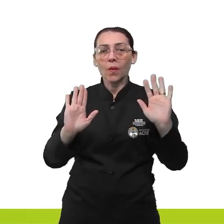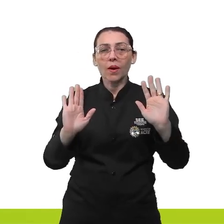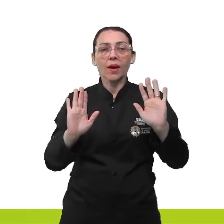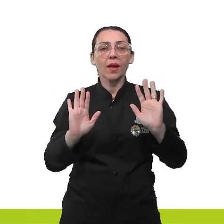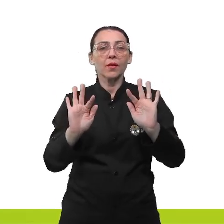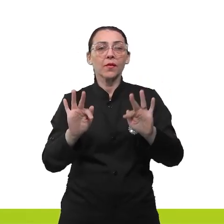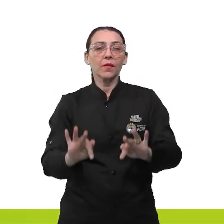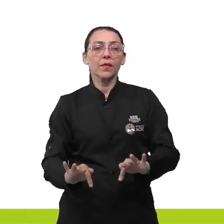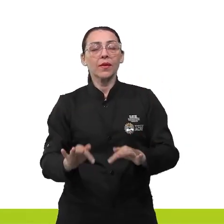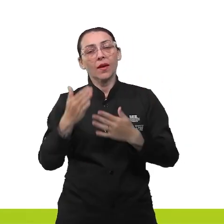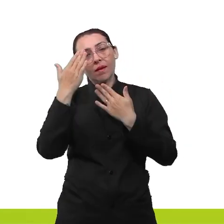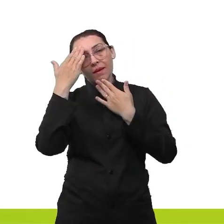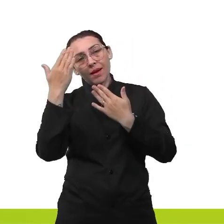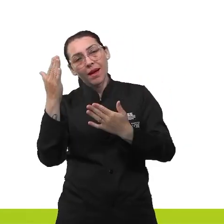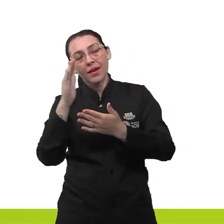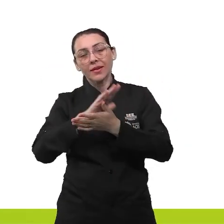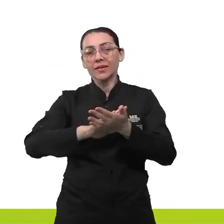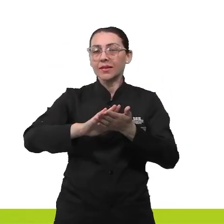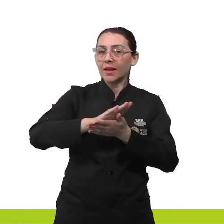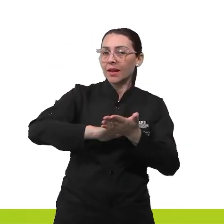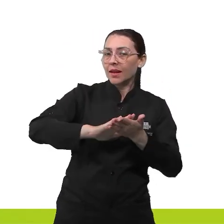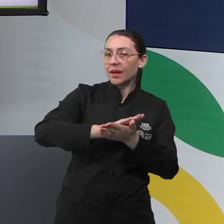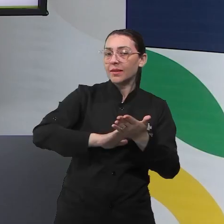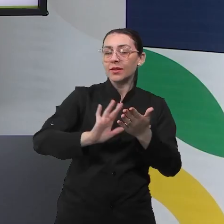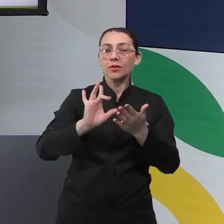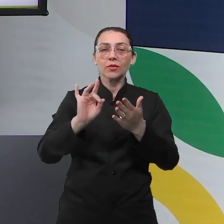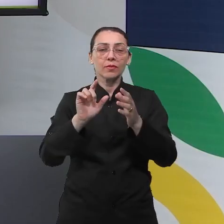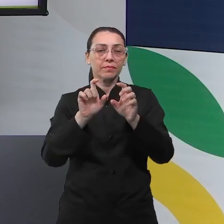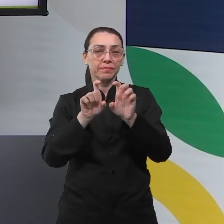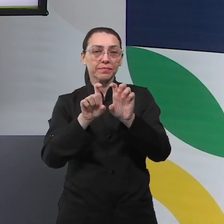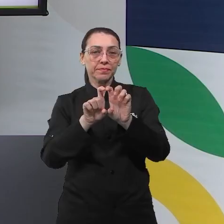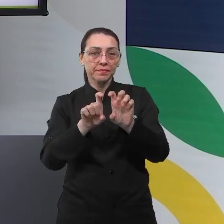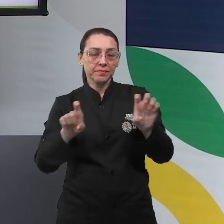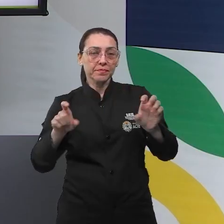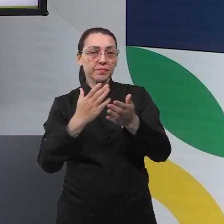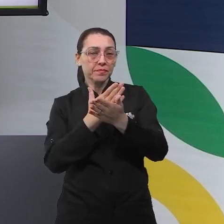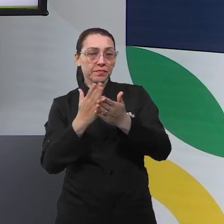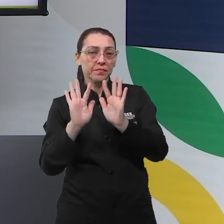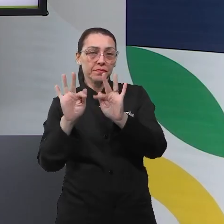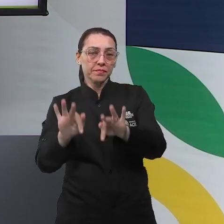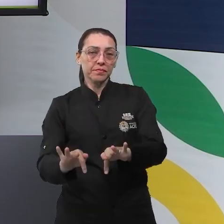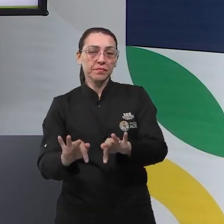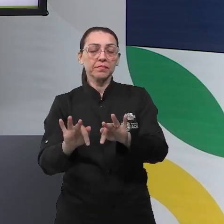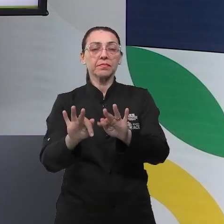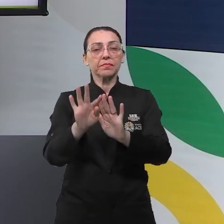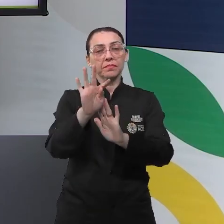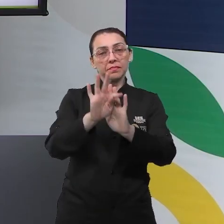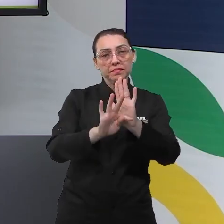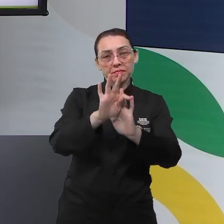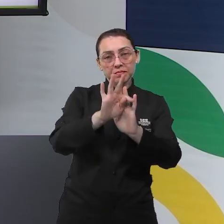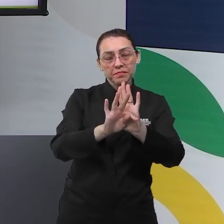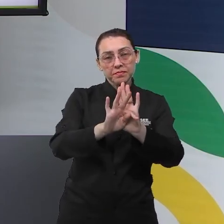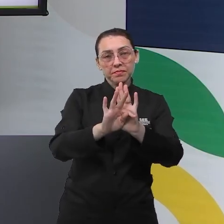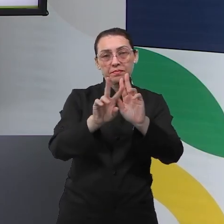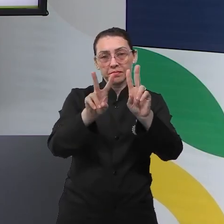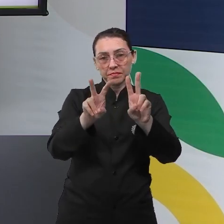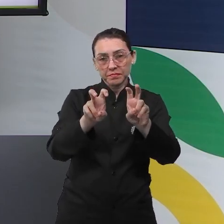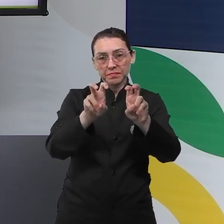aqui, graças, de nada. São as expressões para iniciar e encerrar um